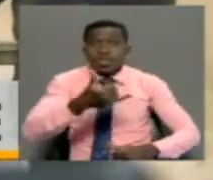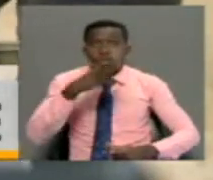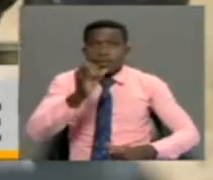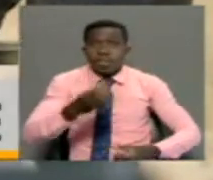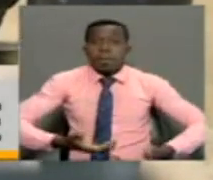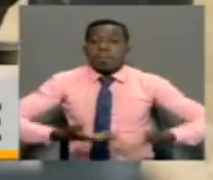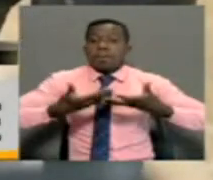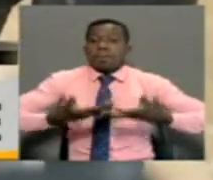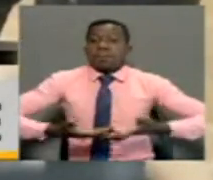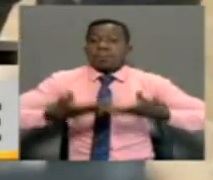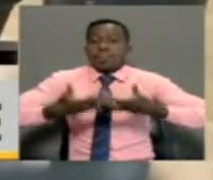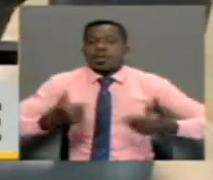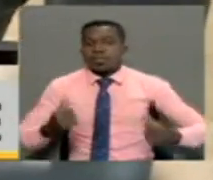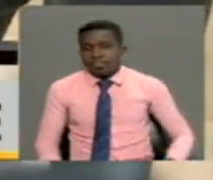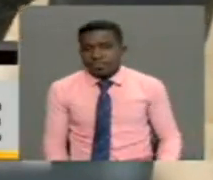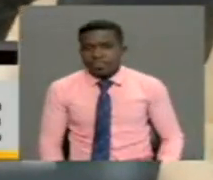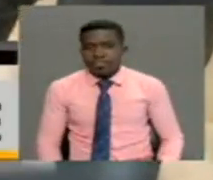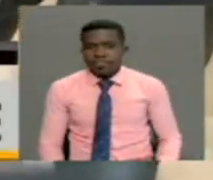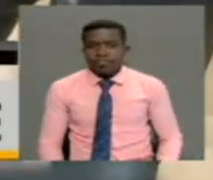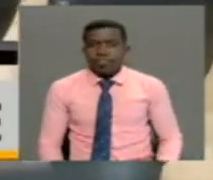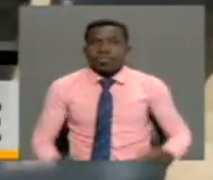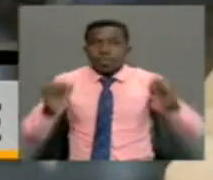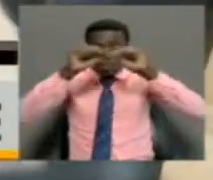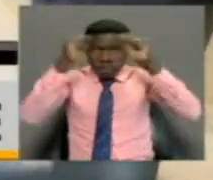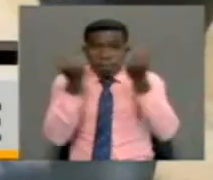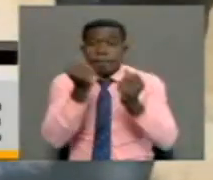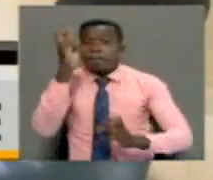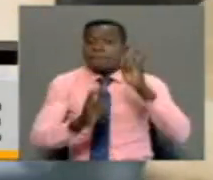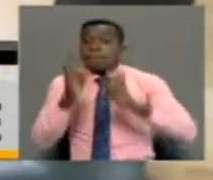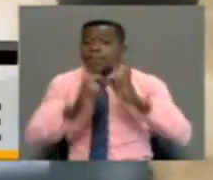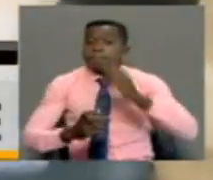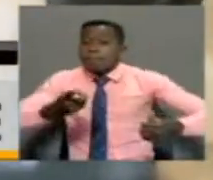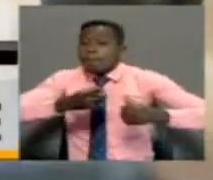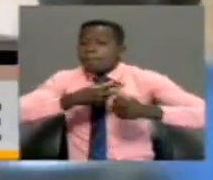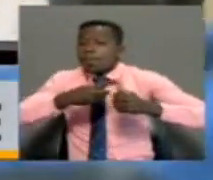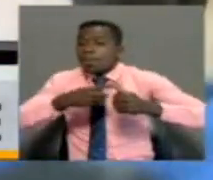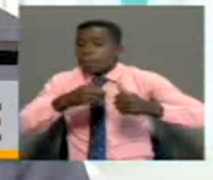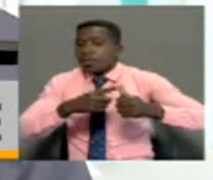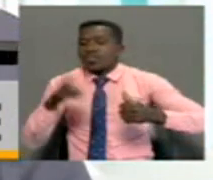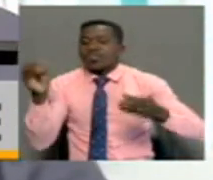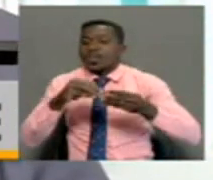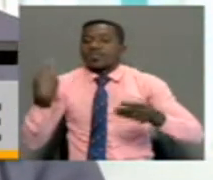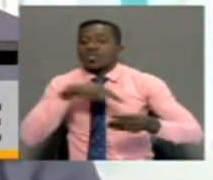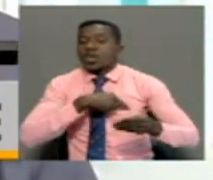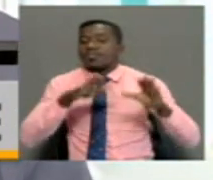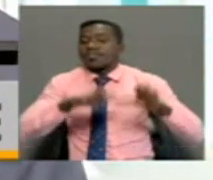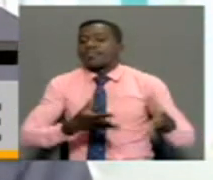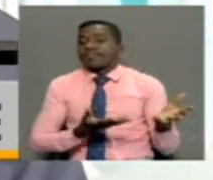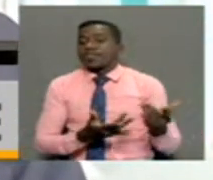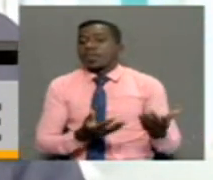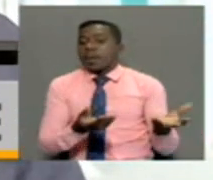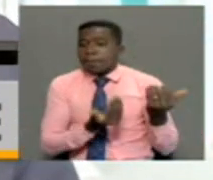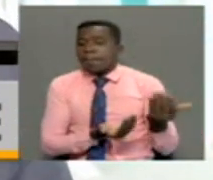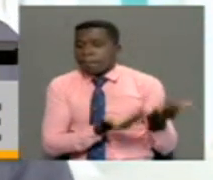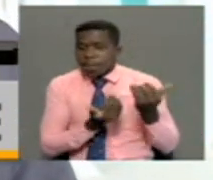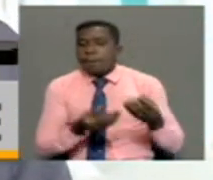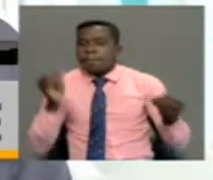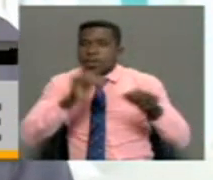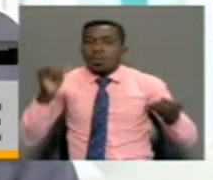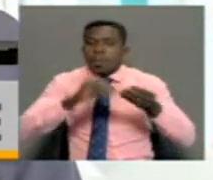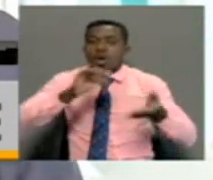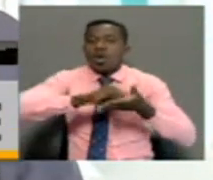120 toneladas. Este empreendimento é apenas pioneiro. Esperemos que mais projetos como